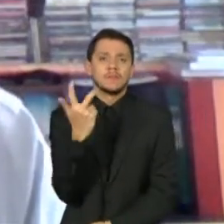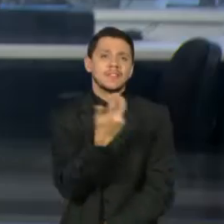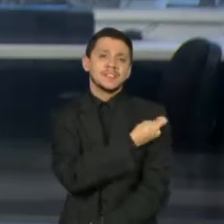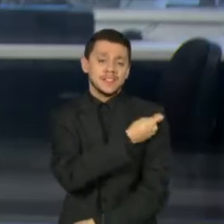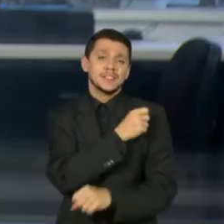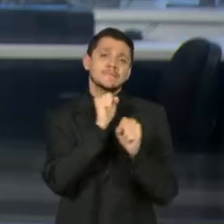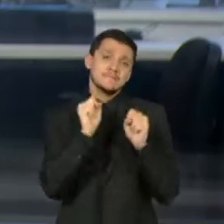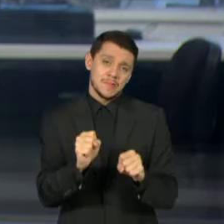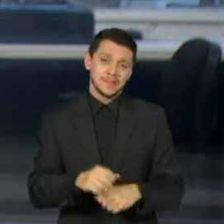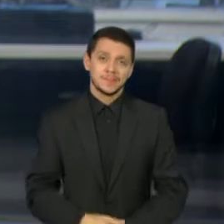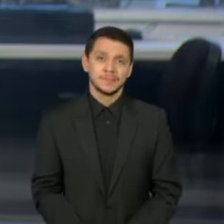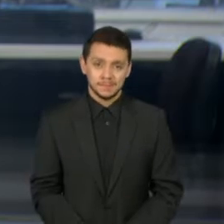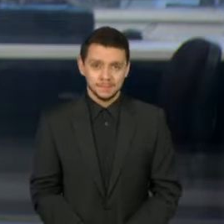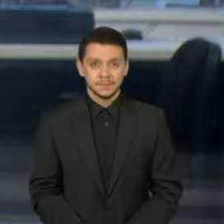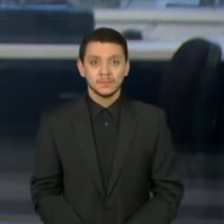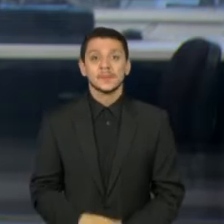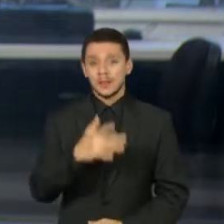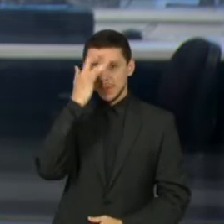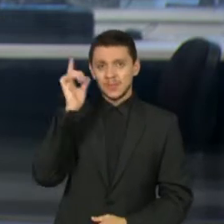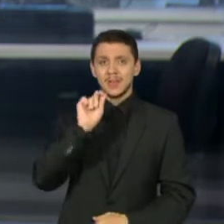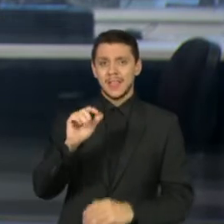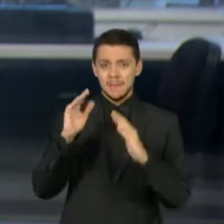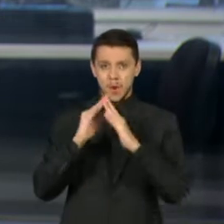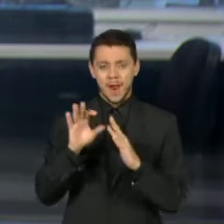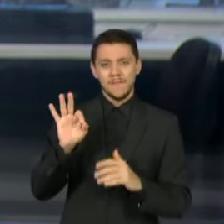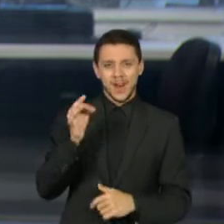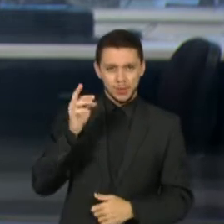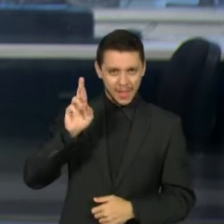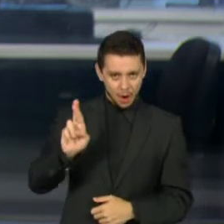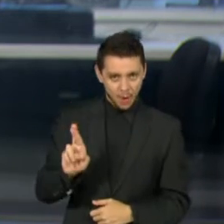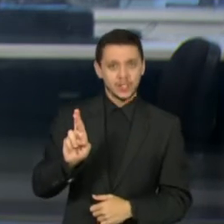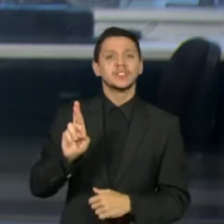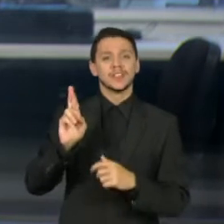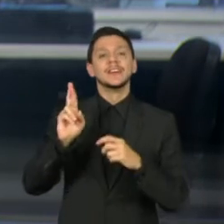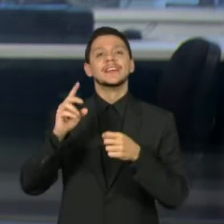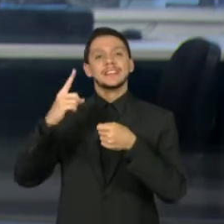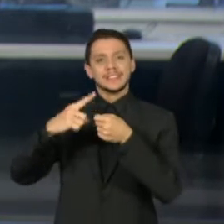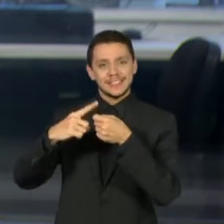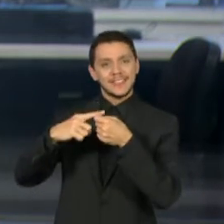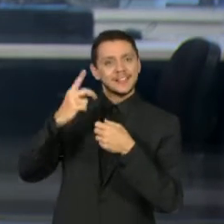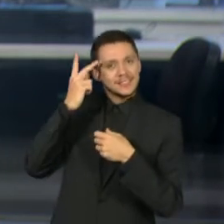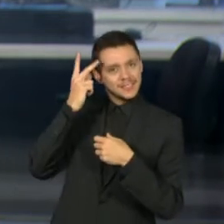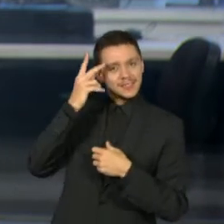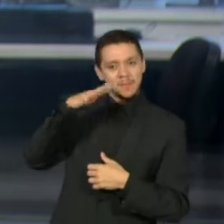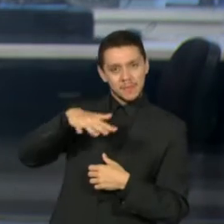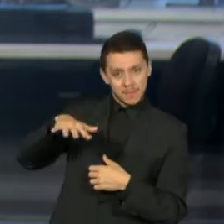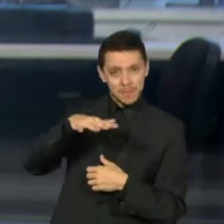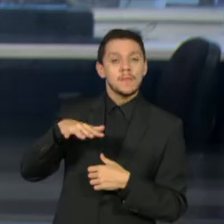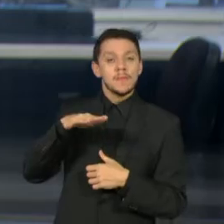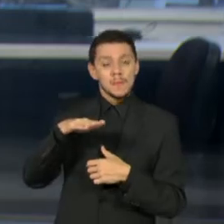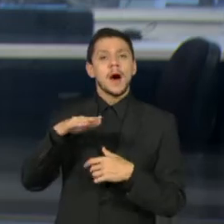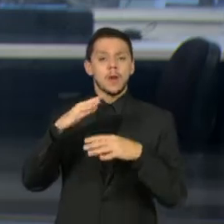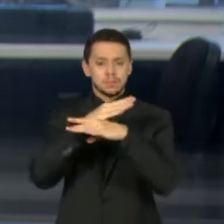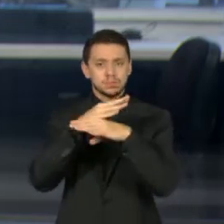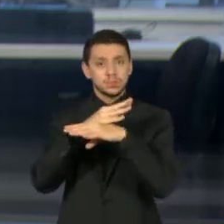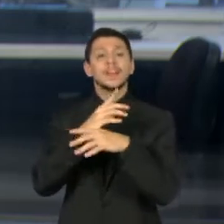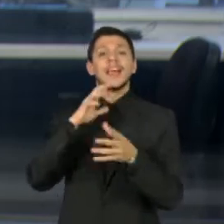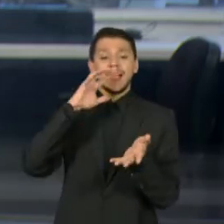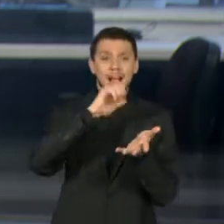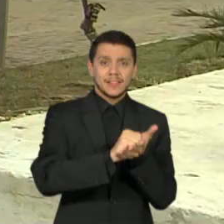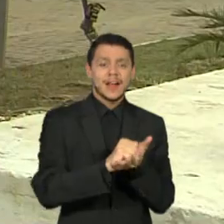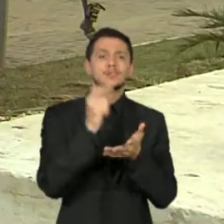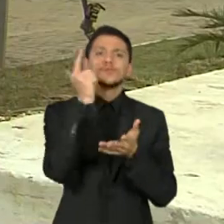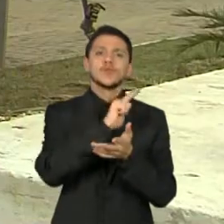vacinas. Moradores de Franco da Rocha, na região metropolitana de São Paulo, fazem cadastro para receber o auxílio